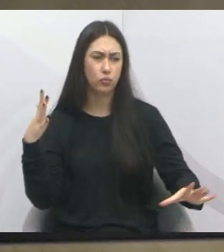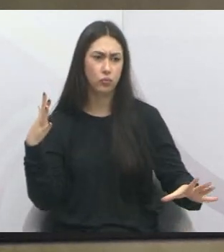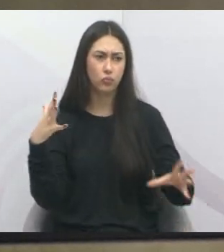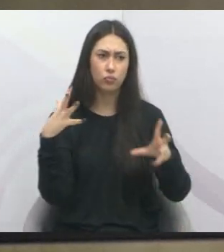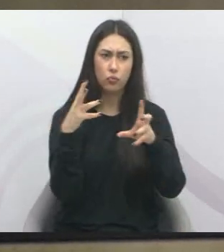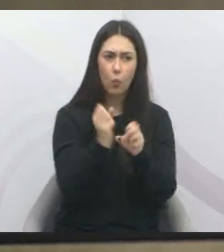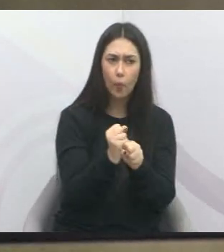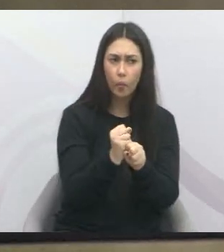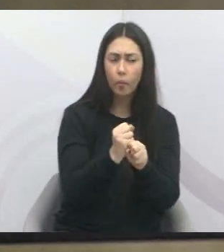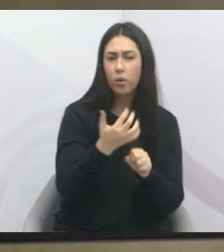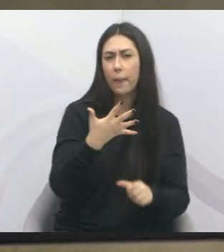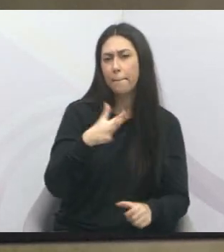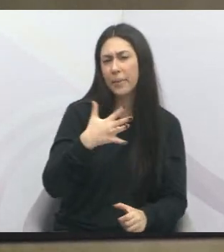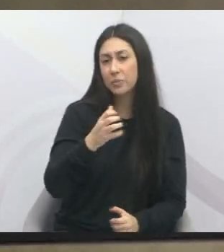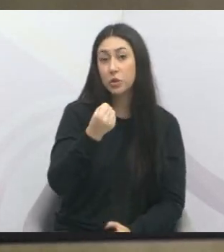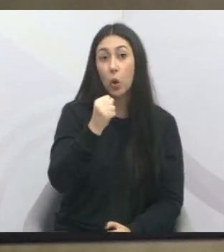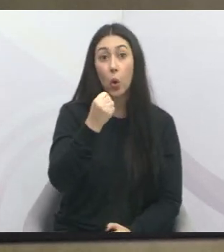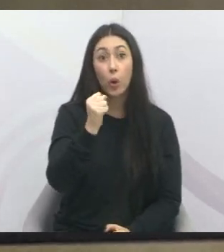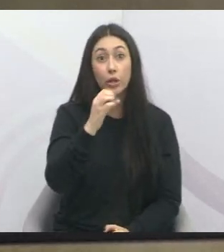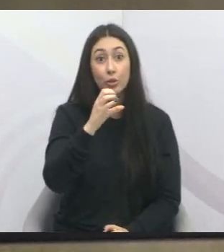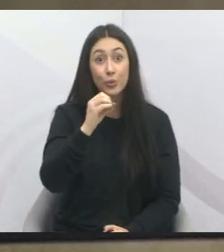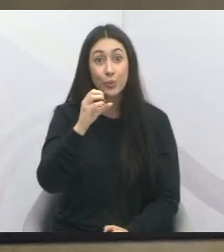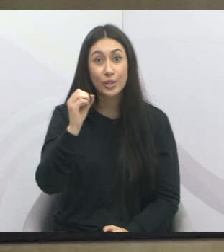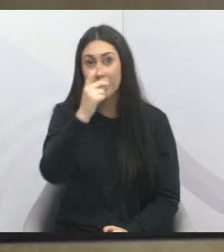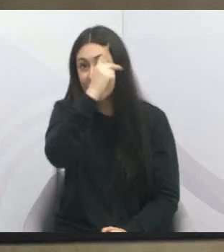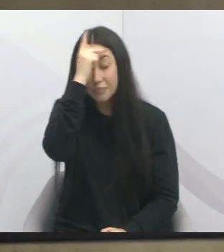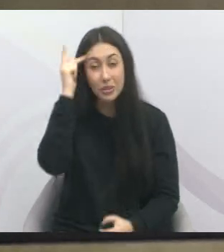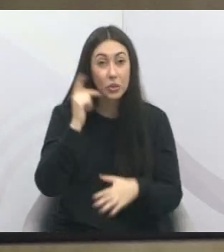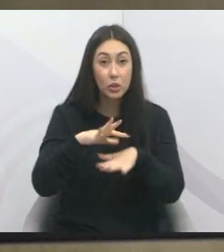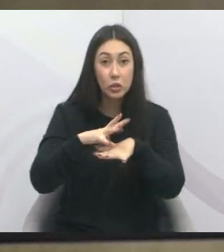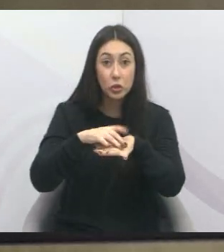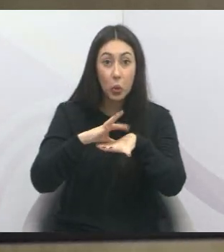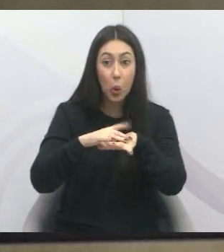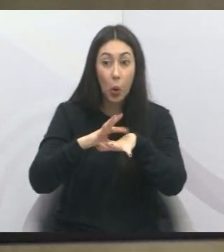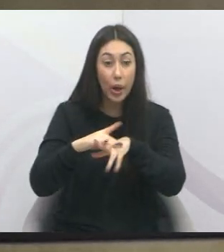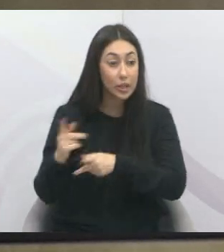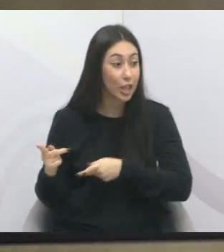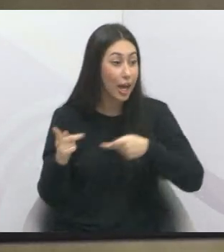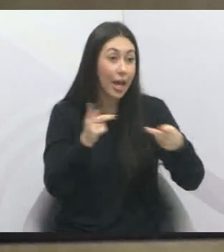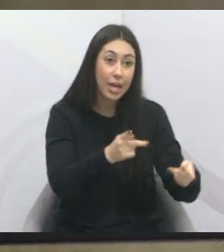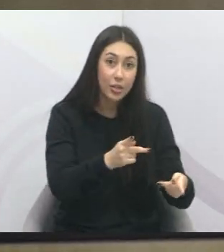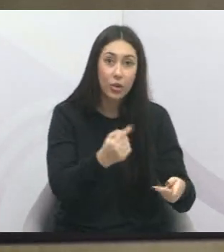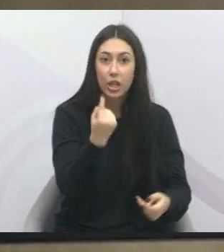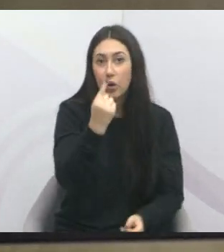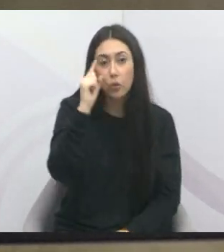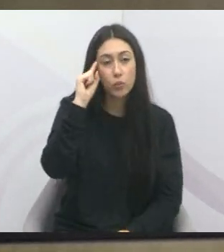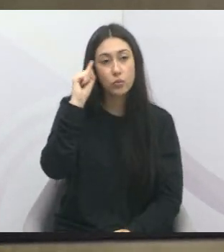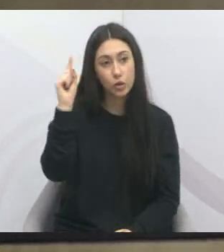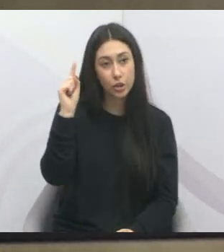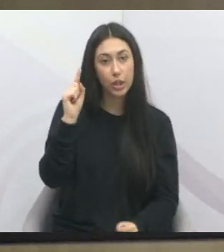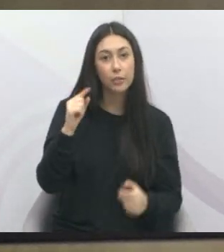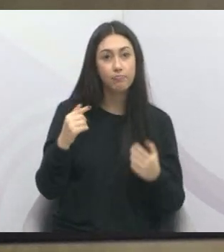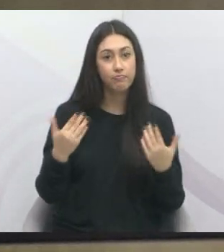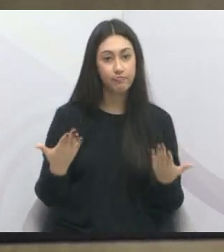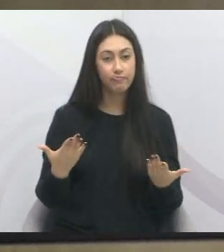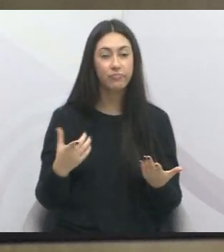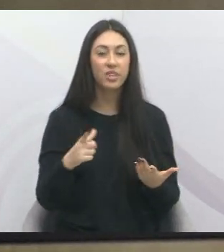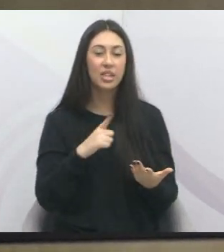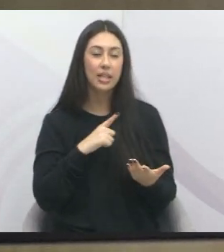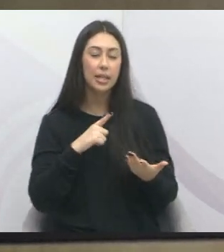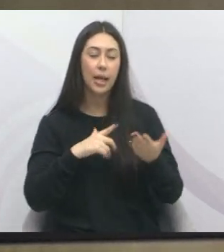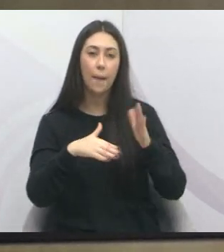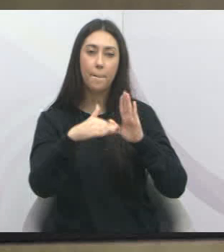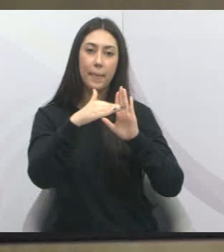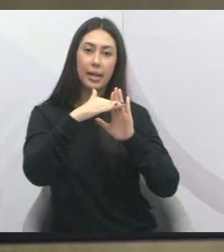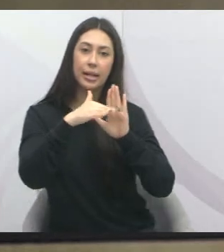lá, eu tenho 800 pacientes passando no pronto-socorro, pronto atendimento por dia. Existe uma